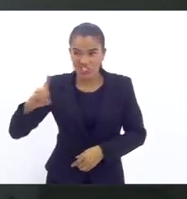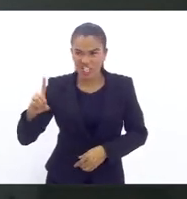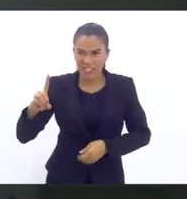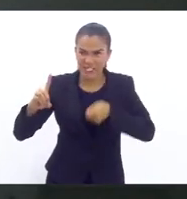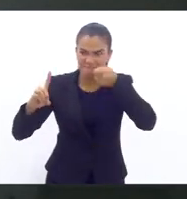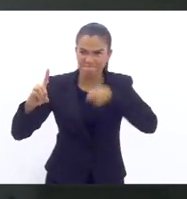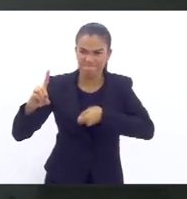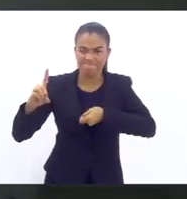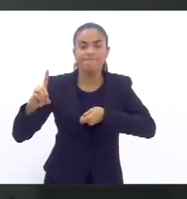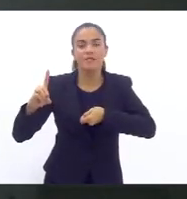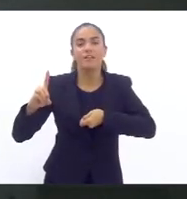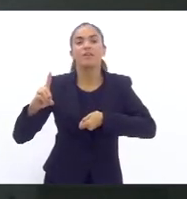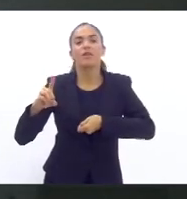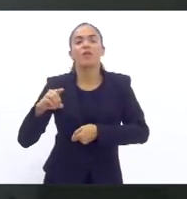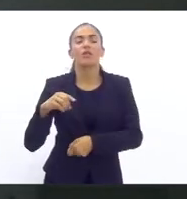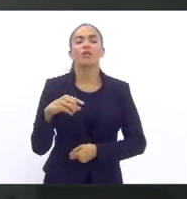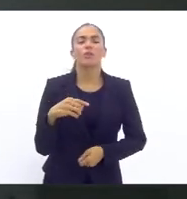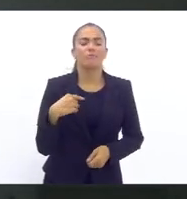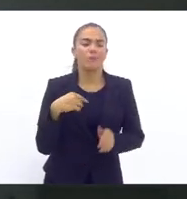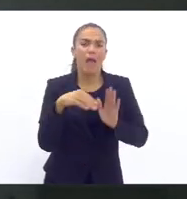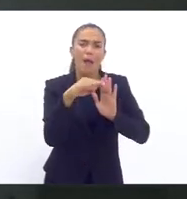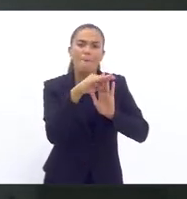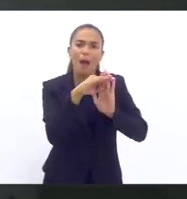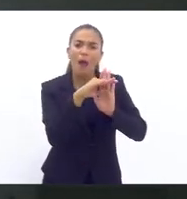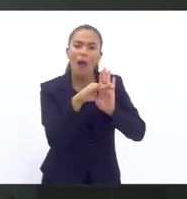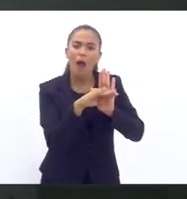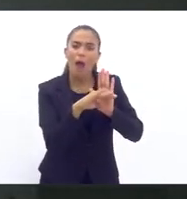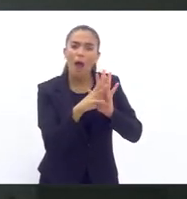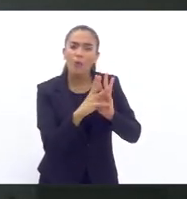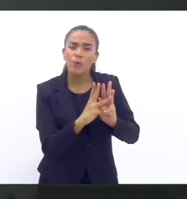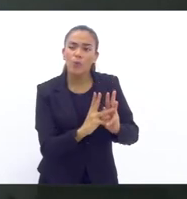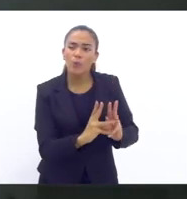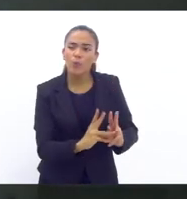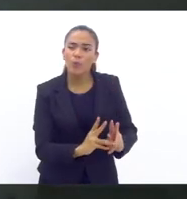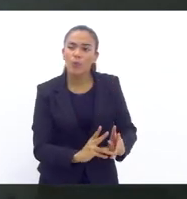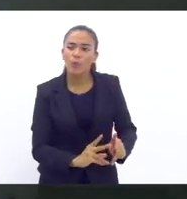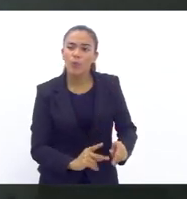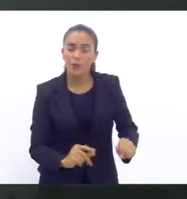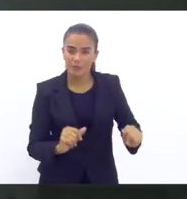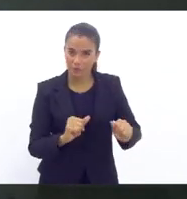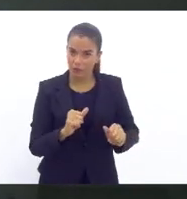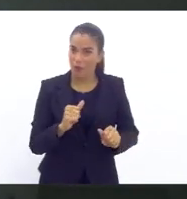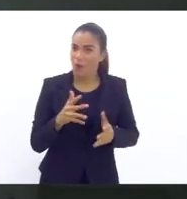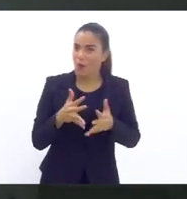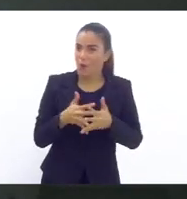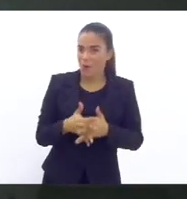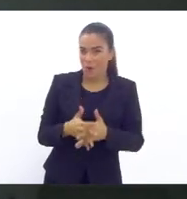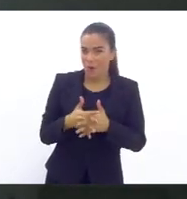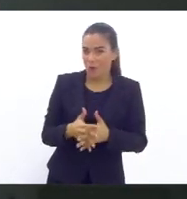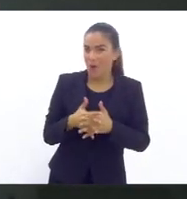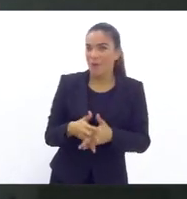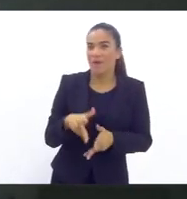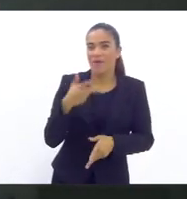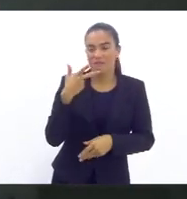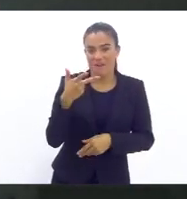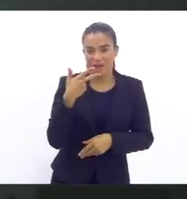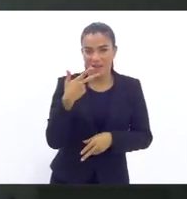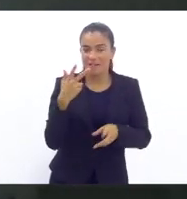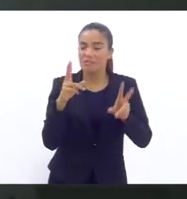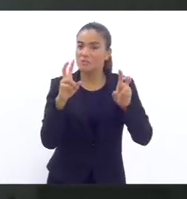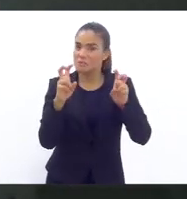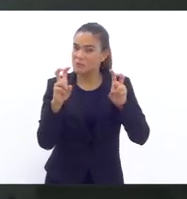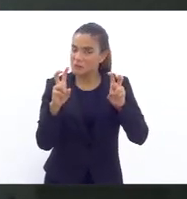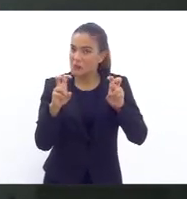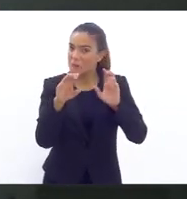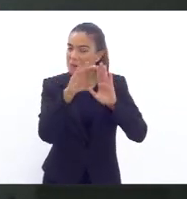a gente foi tendo paz nossas pautas né bem foi bem complicado falar sobre algumas pausas nesse